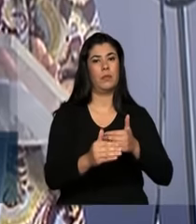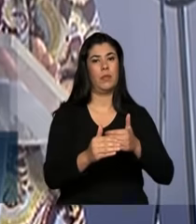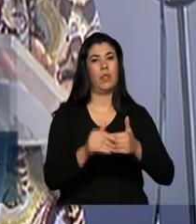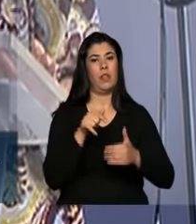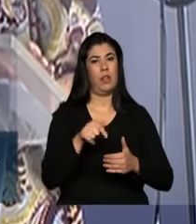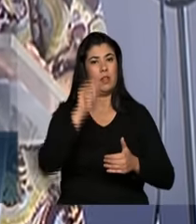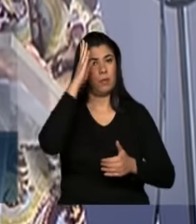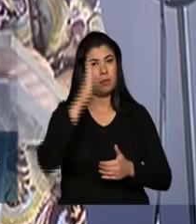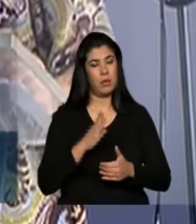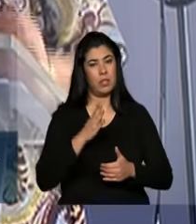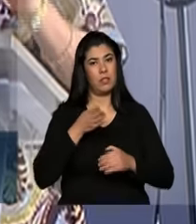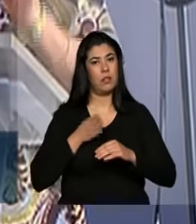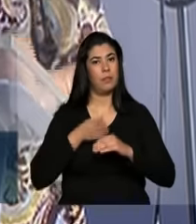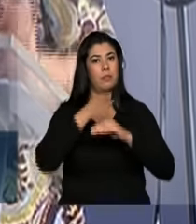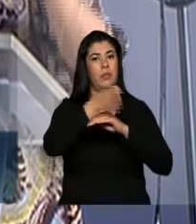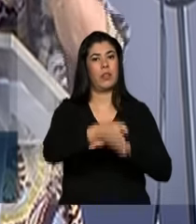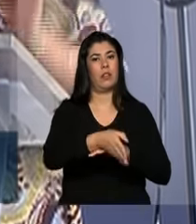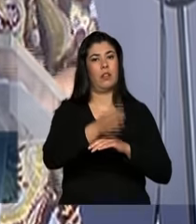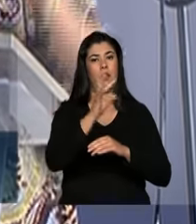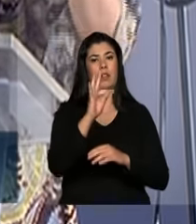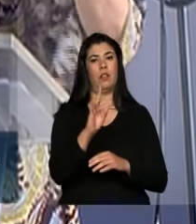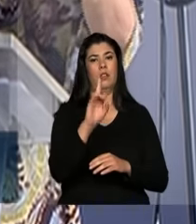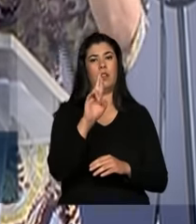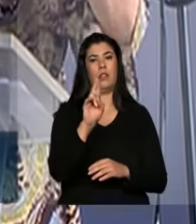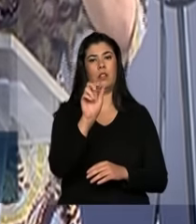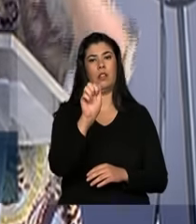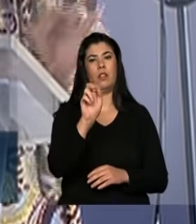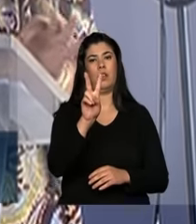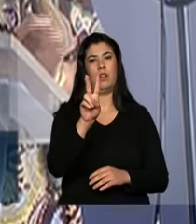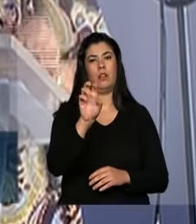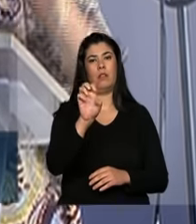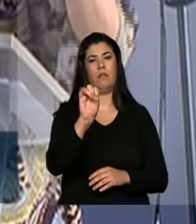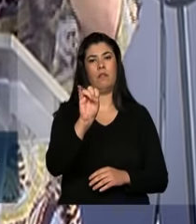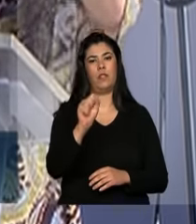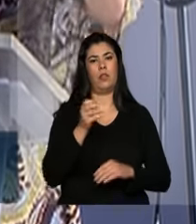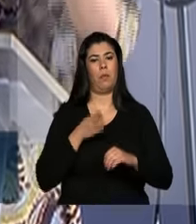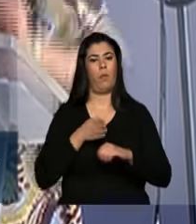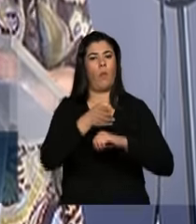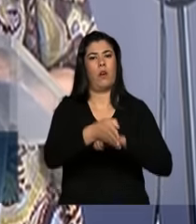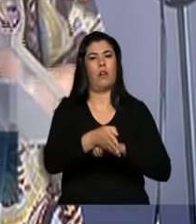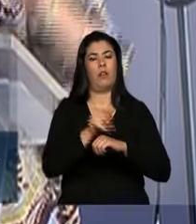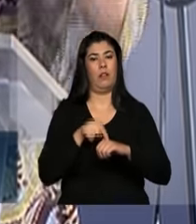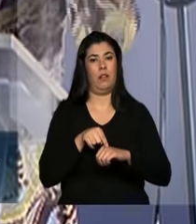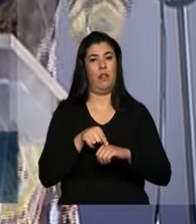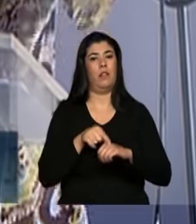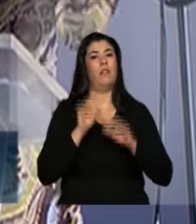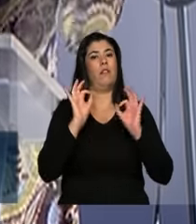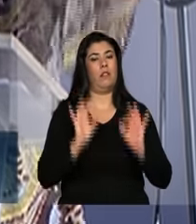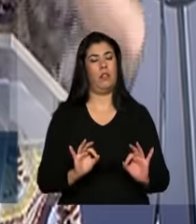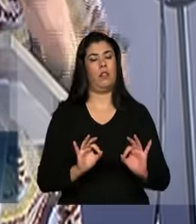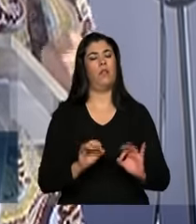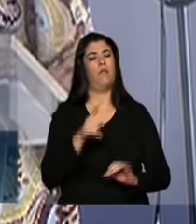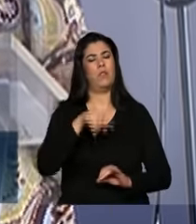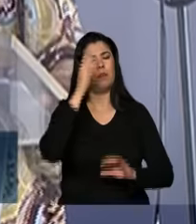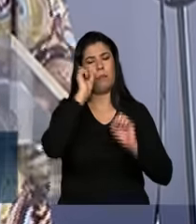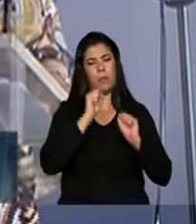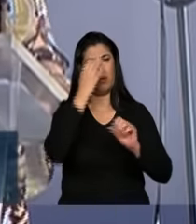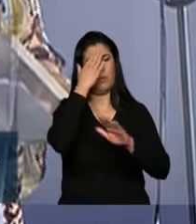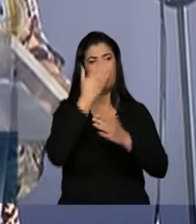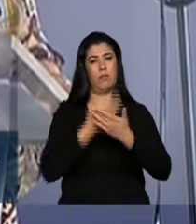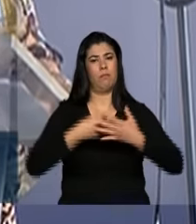E nessa travessia, nós vamos fazer dar certo. O Brasil, podem ter